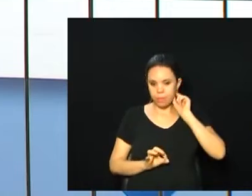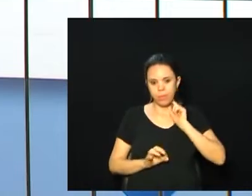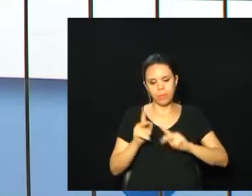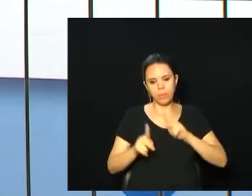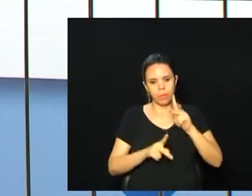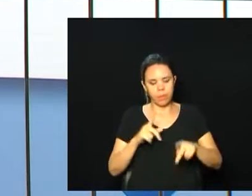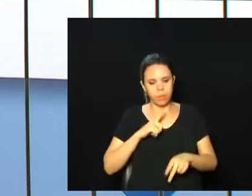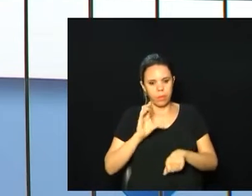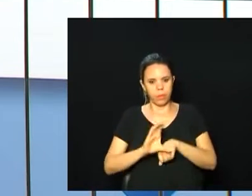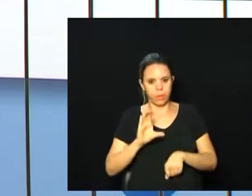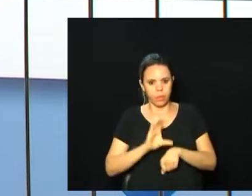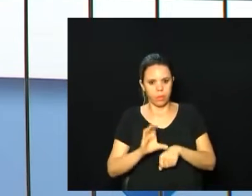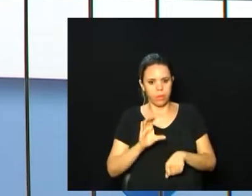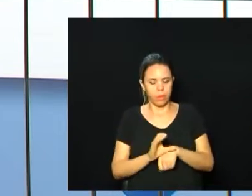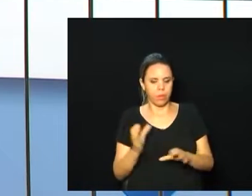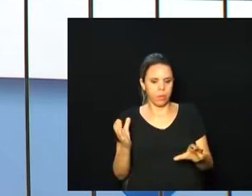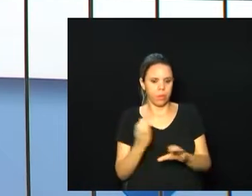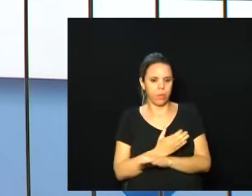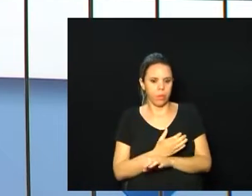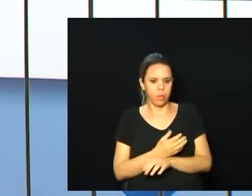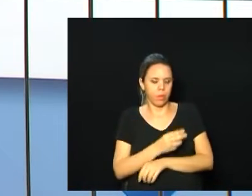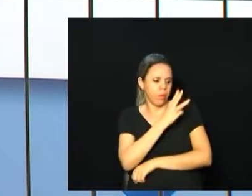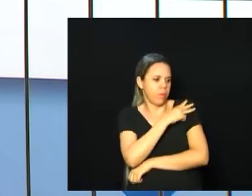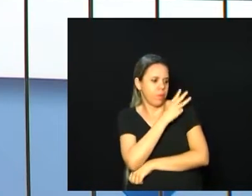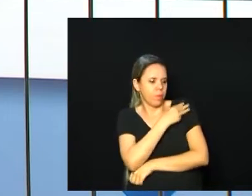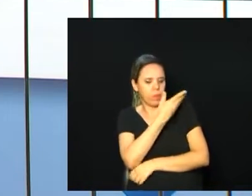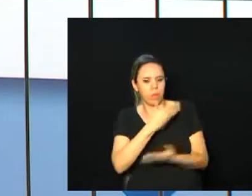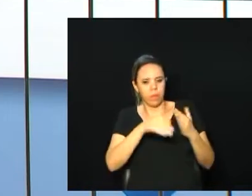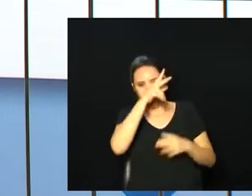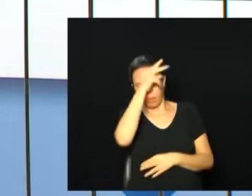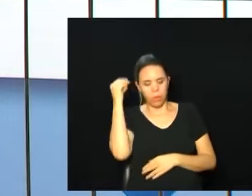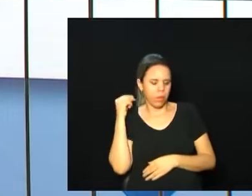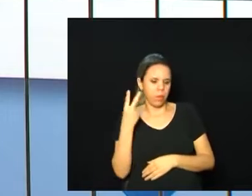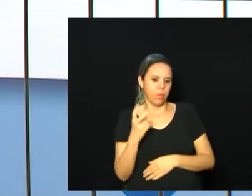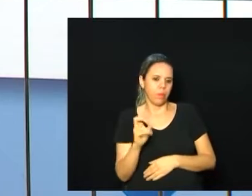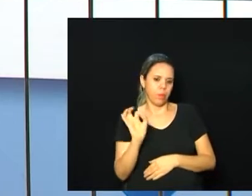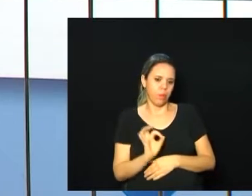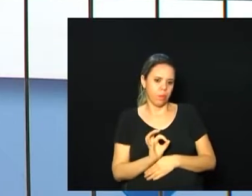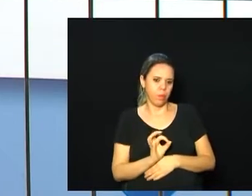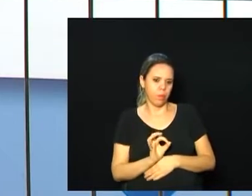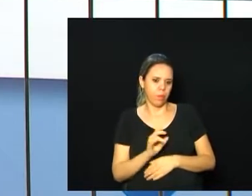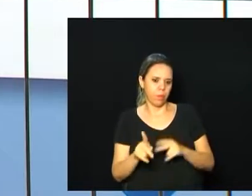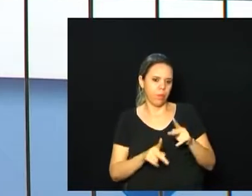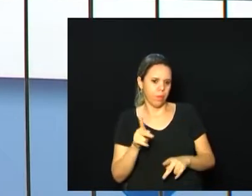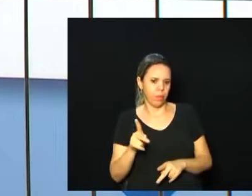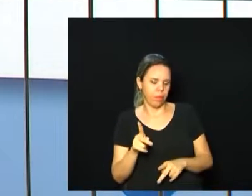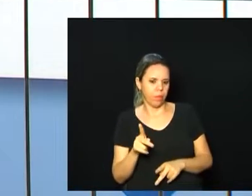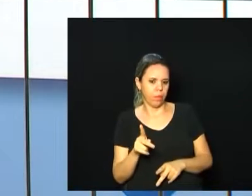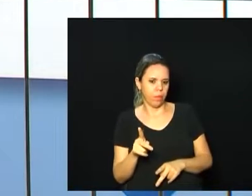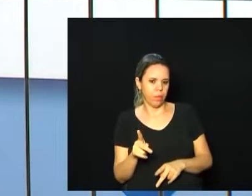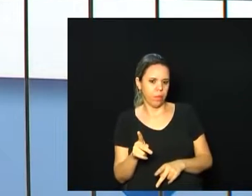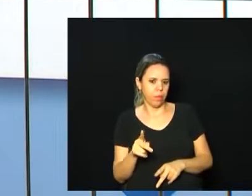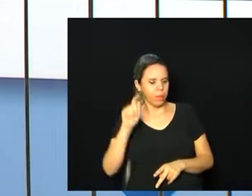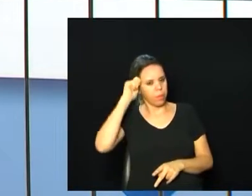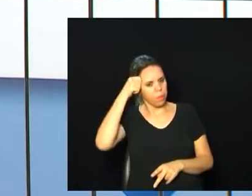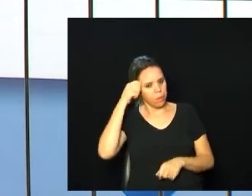candidatos que tenham cursado integralmente o ensino médio em escola pública, 25% para candidatos autodeclarados pretos